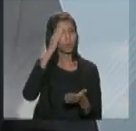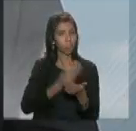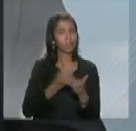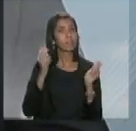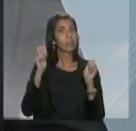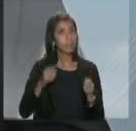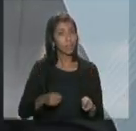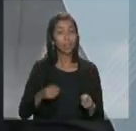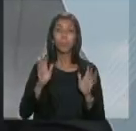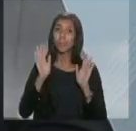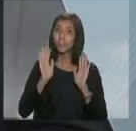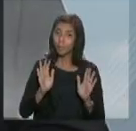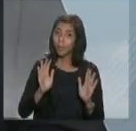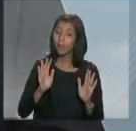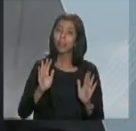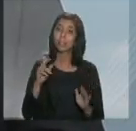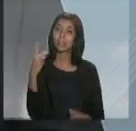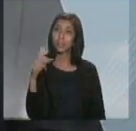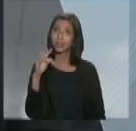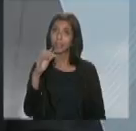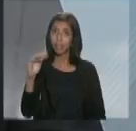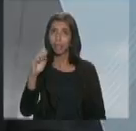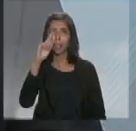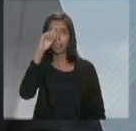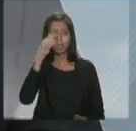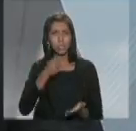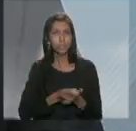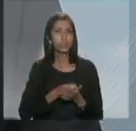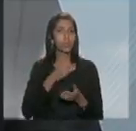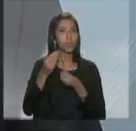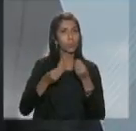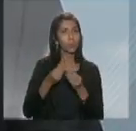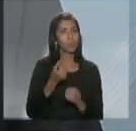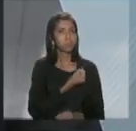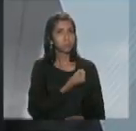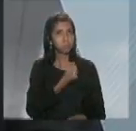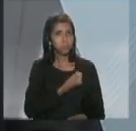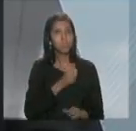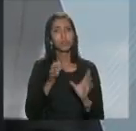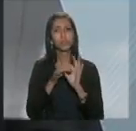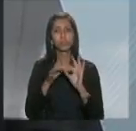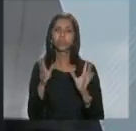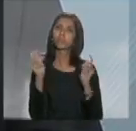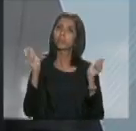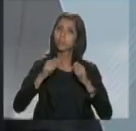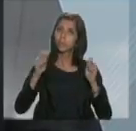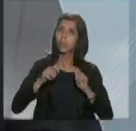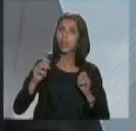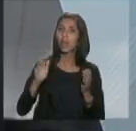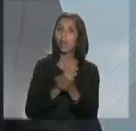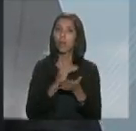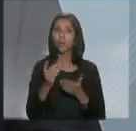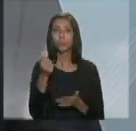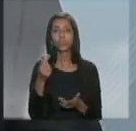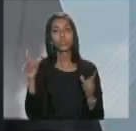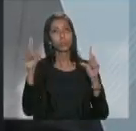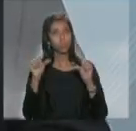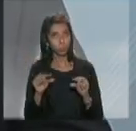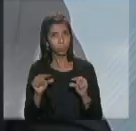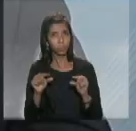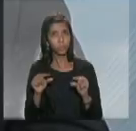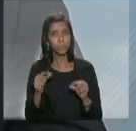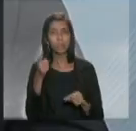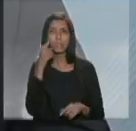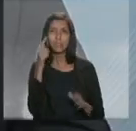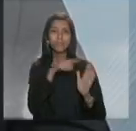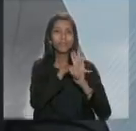confiável. Em contrapartida, nas decisões do tribunal, que são análises baseadas nesses dados, já permitem para os jurisdicionados alguma redução de custo.